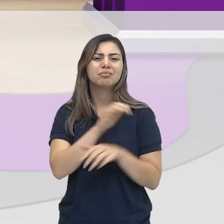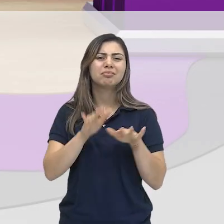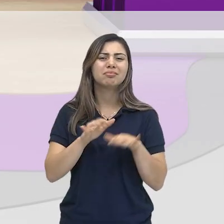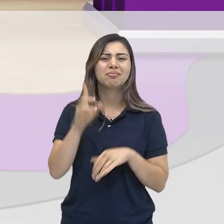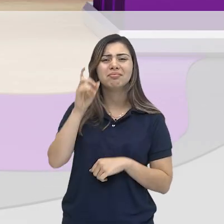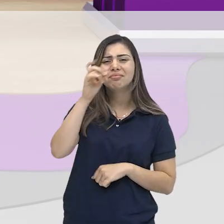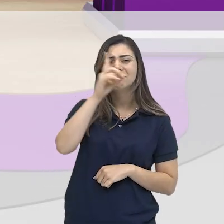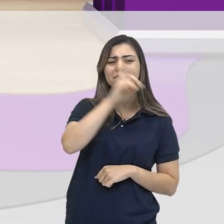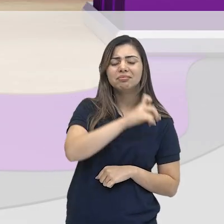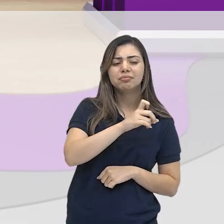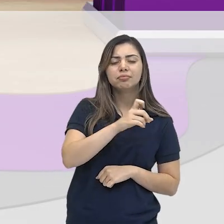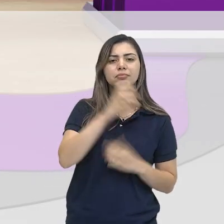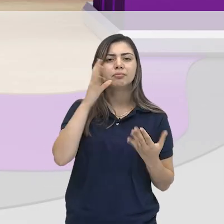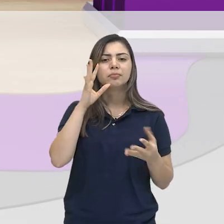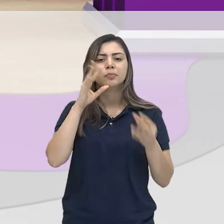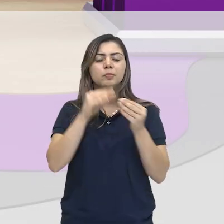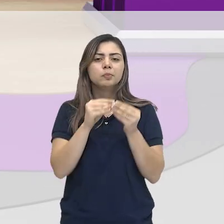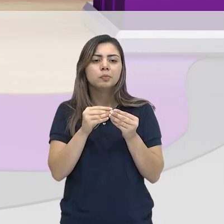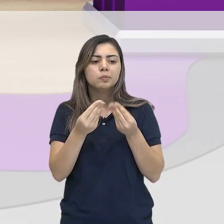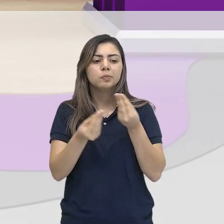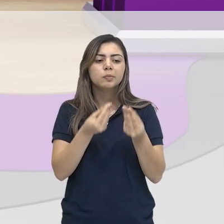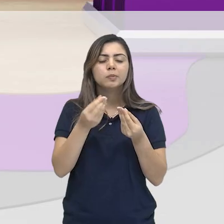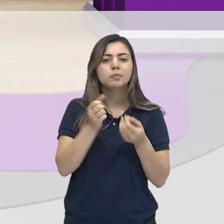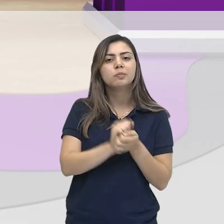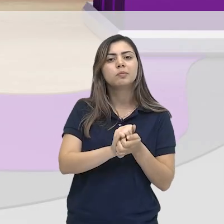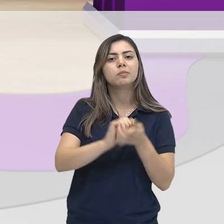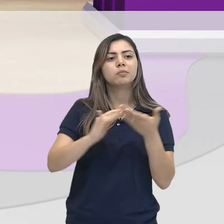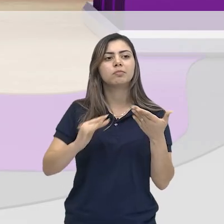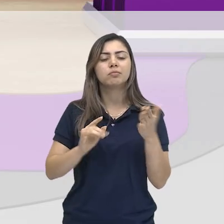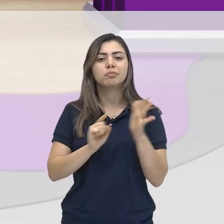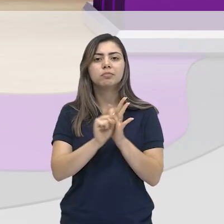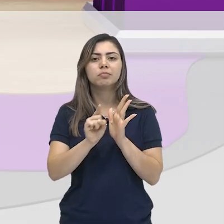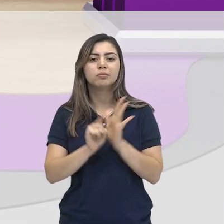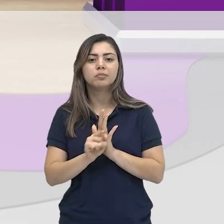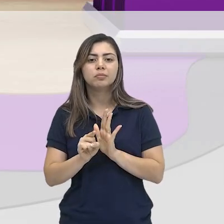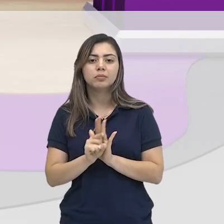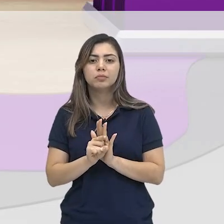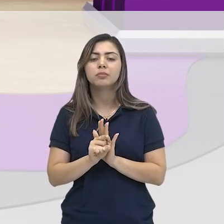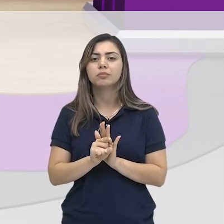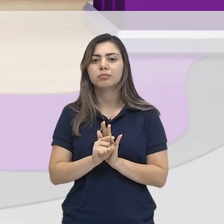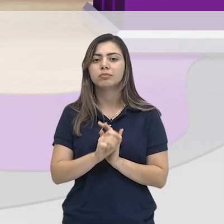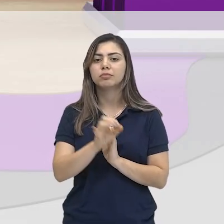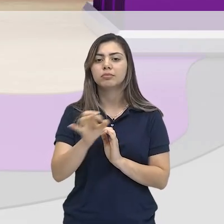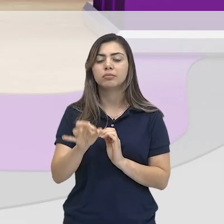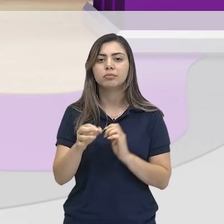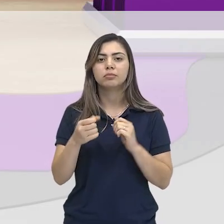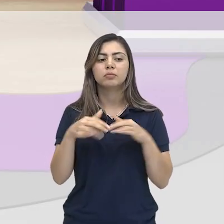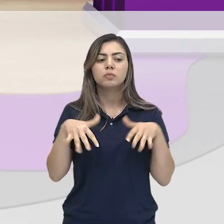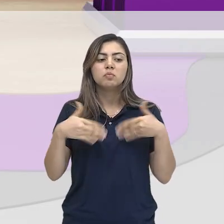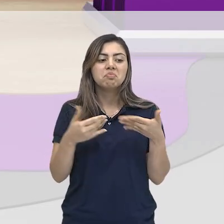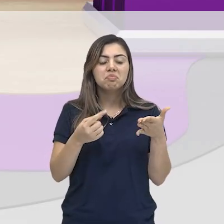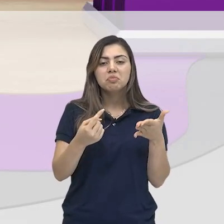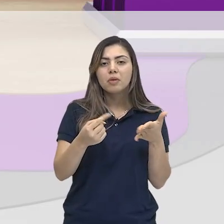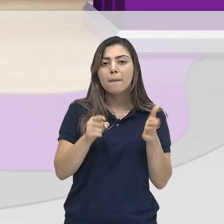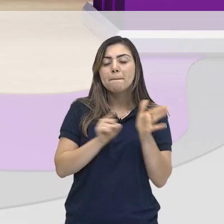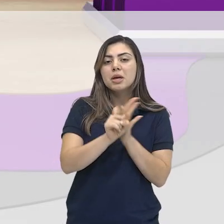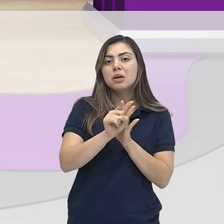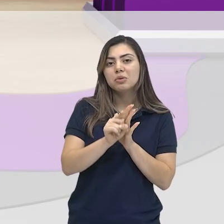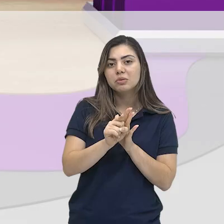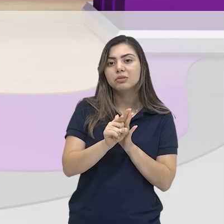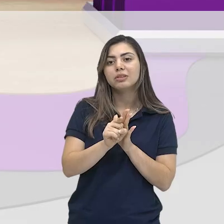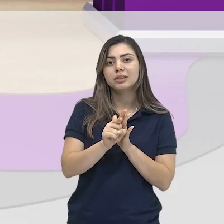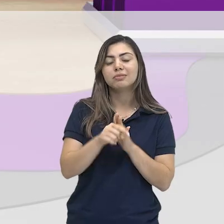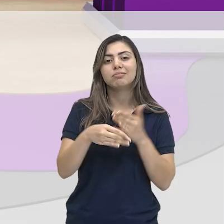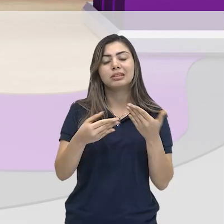em desenvolver e responder questões que envolvam tratamento da informação, né? É um